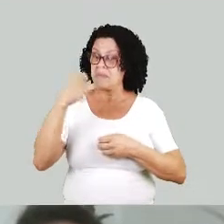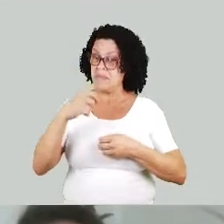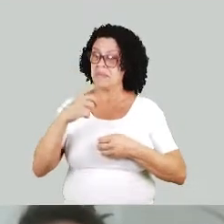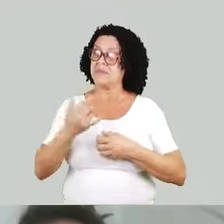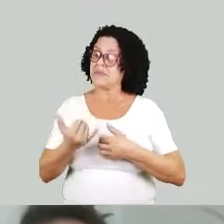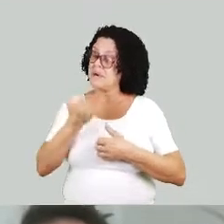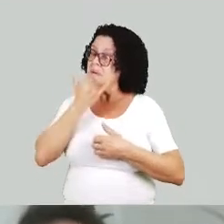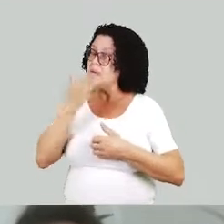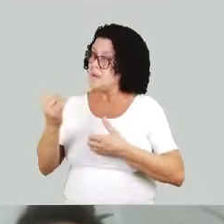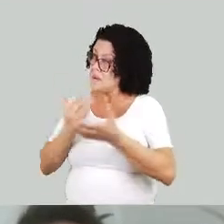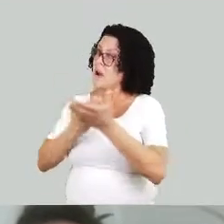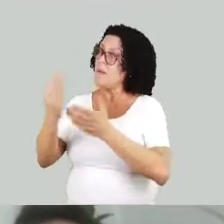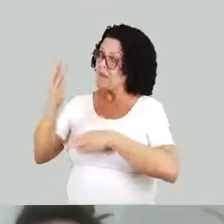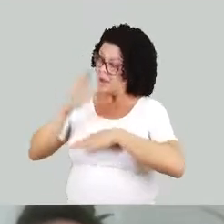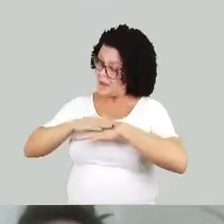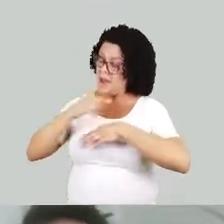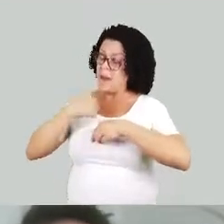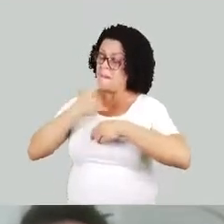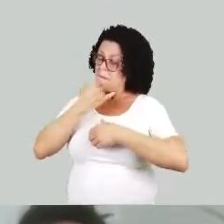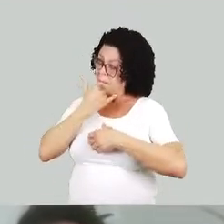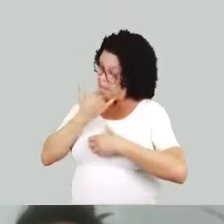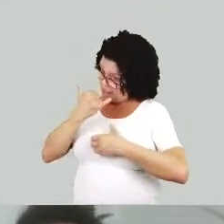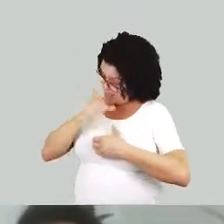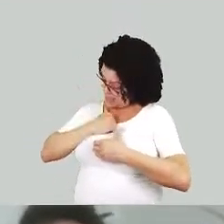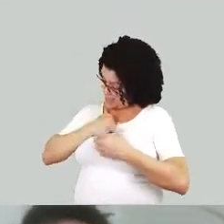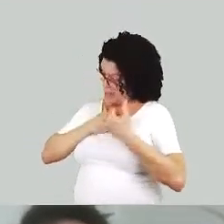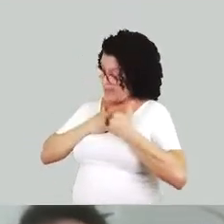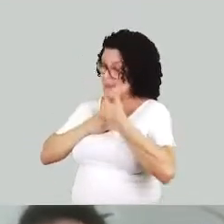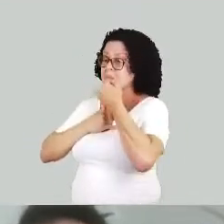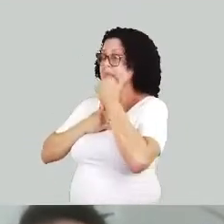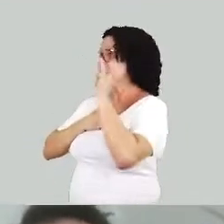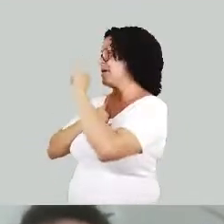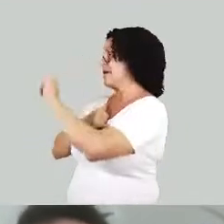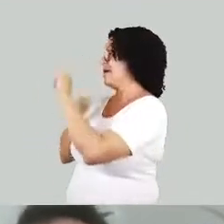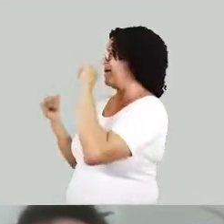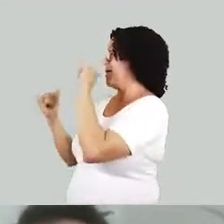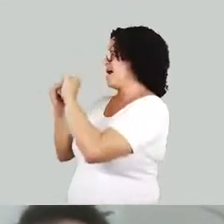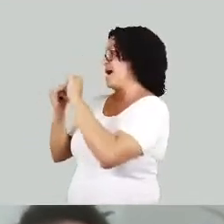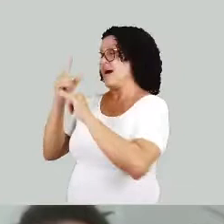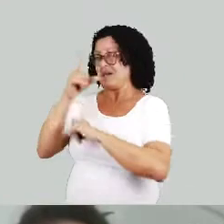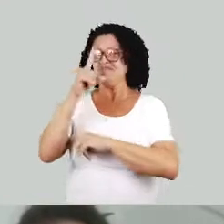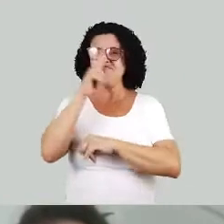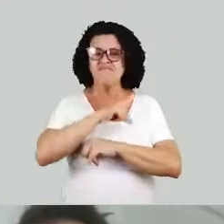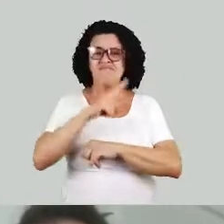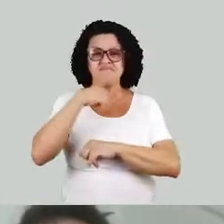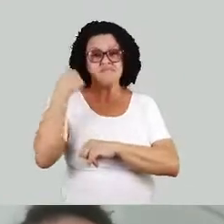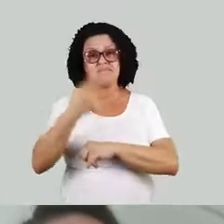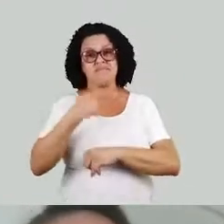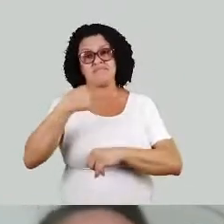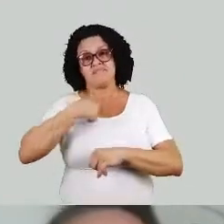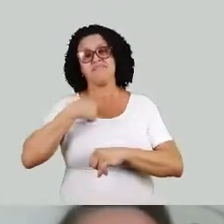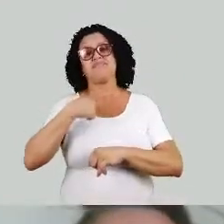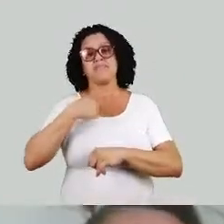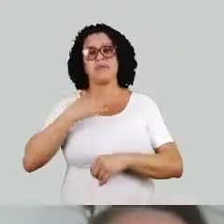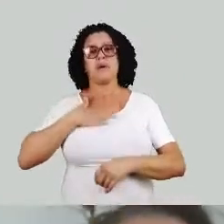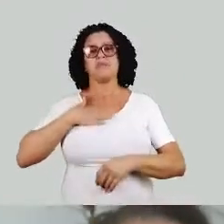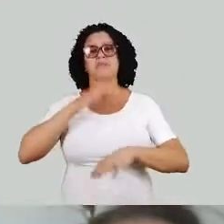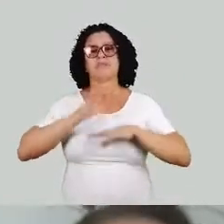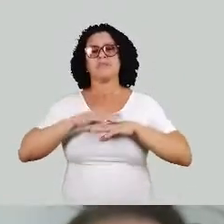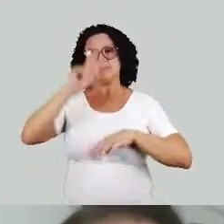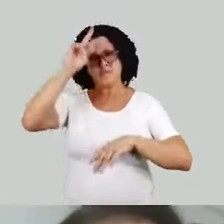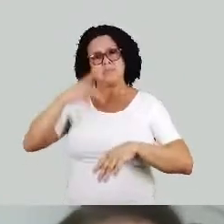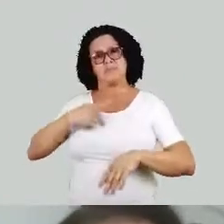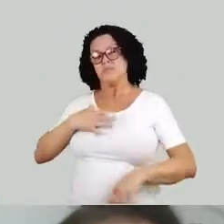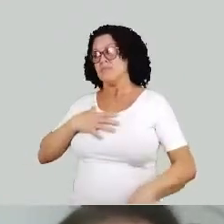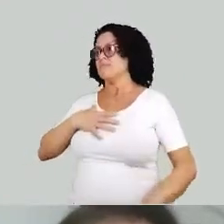o próximo e se auto-perdoar, porque às vezes aquela falha está em nós mesmos, né? É o meu ego que eu não